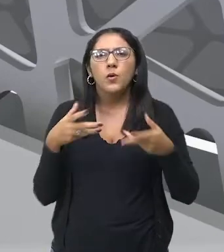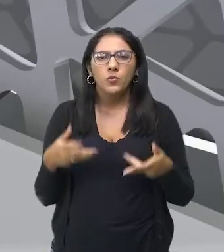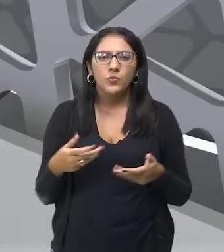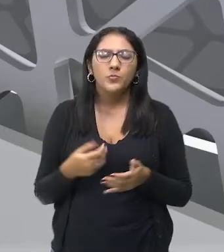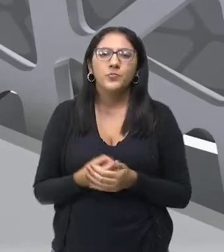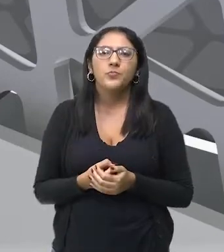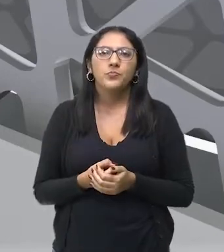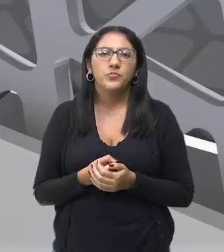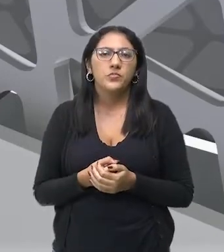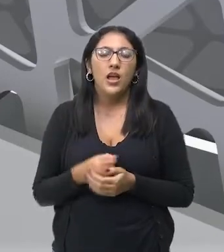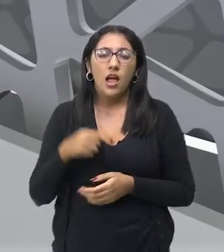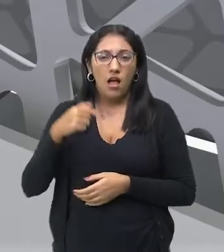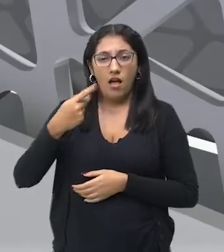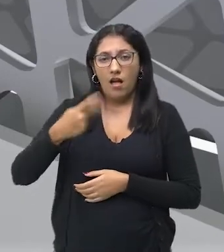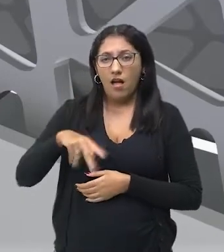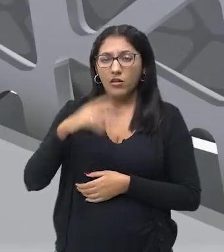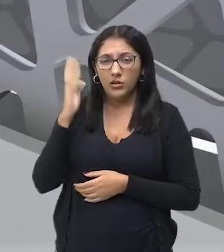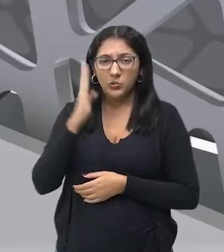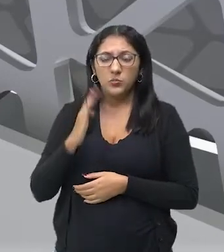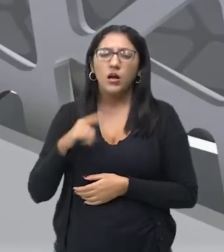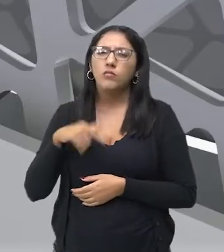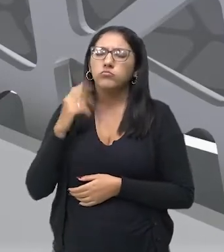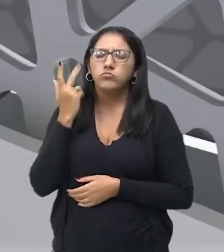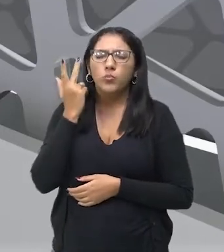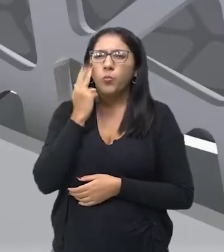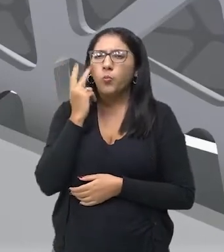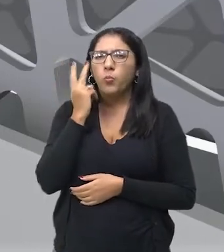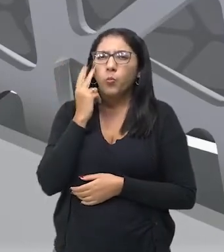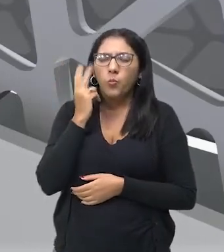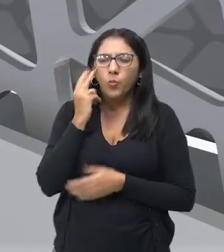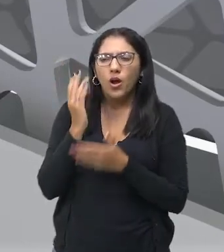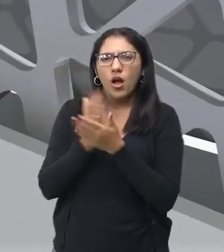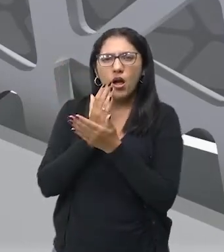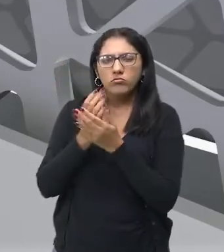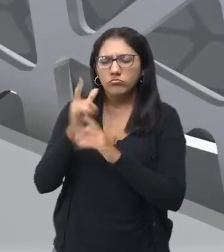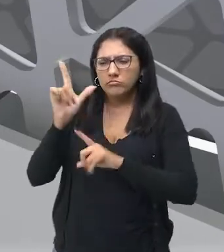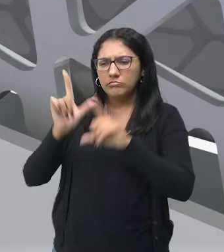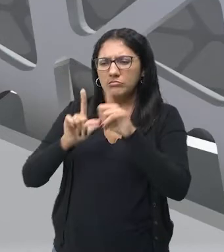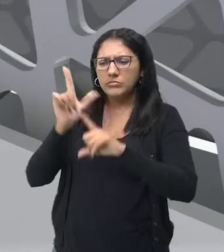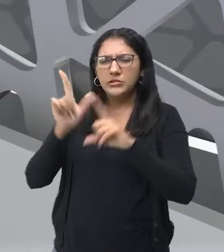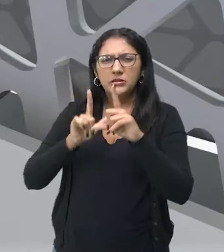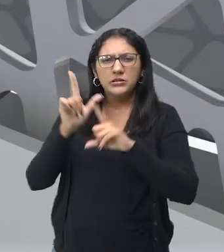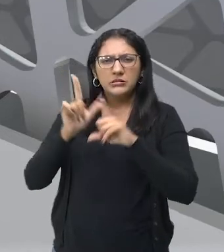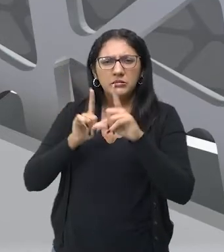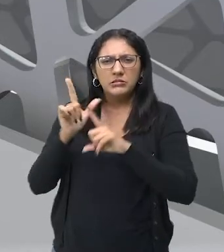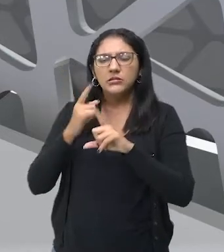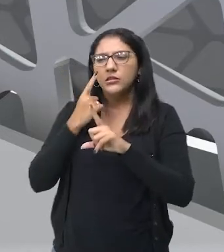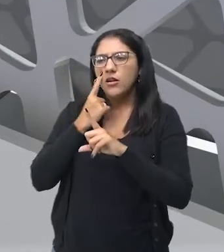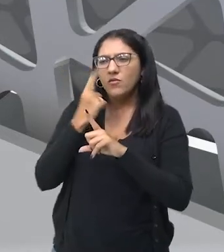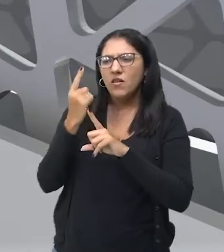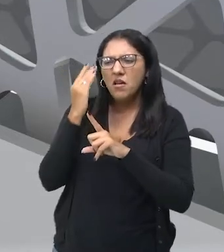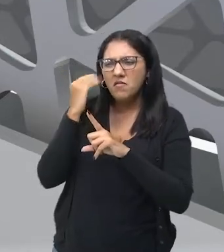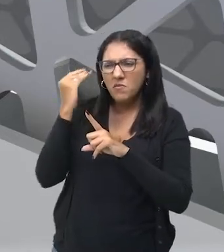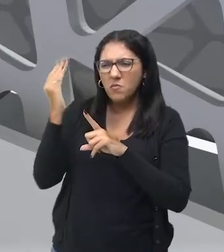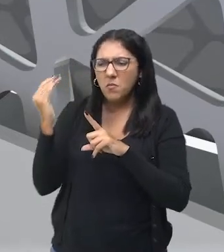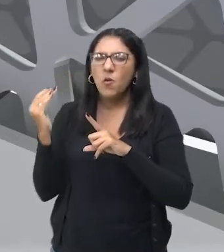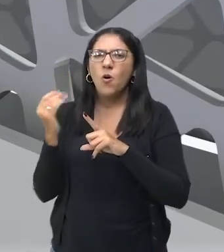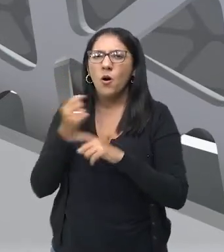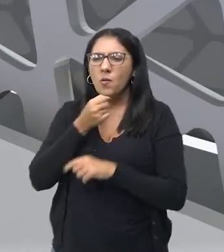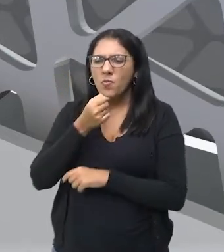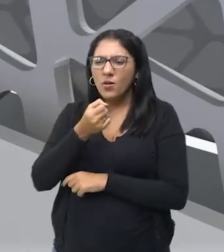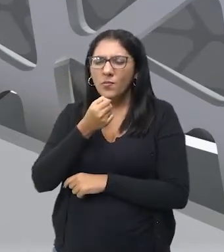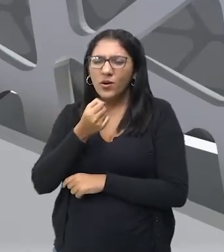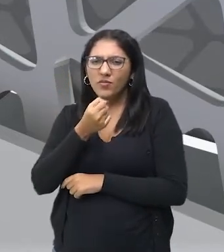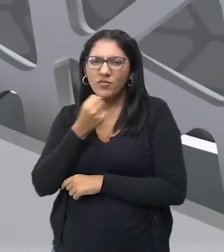fato de que é normal as coberturas esportivas, em especial as narrações